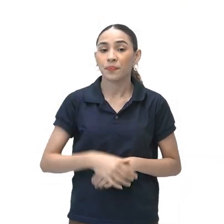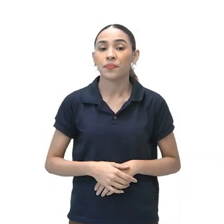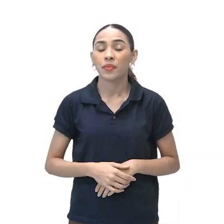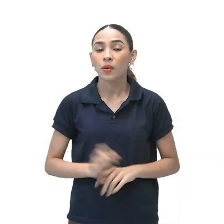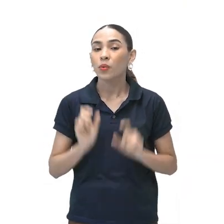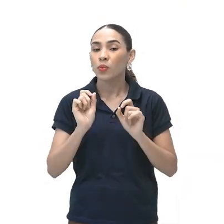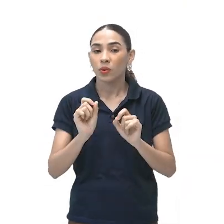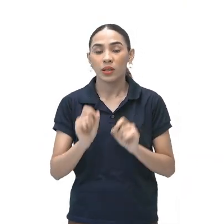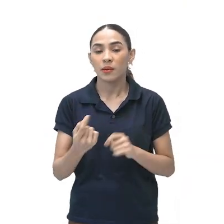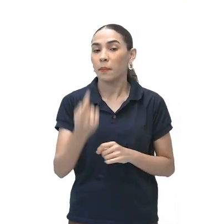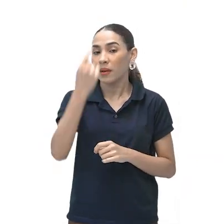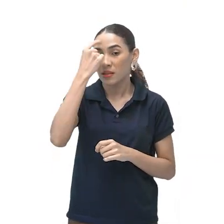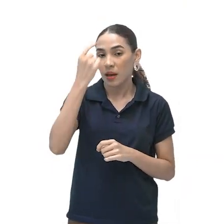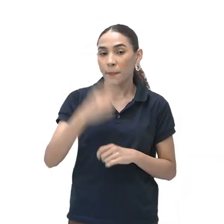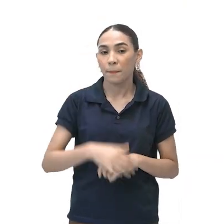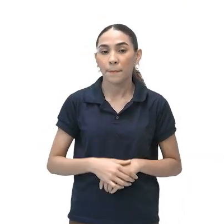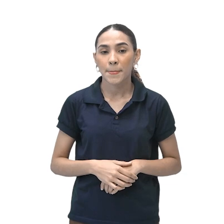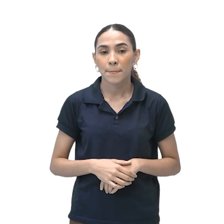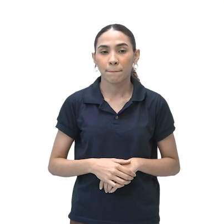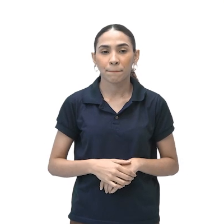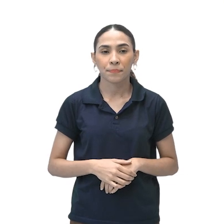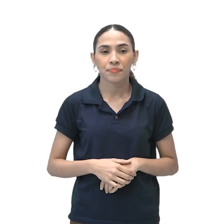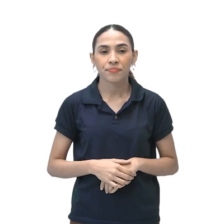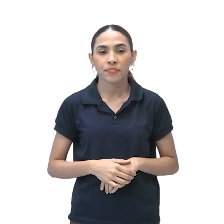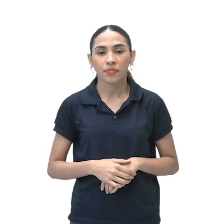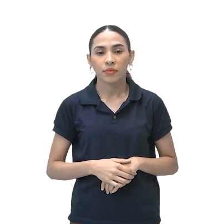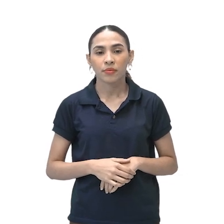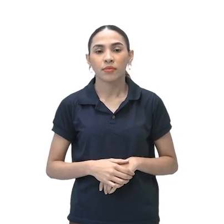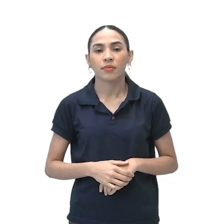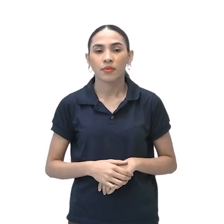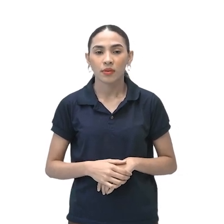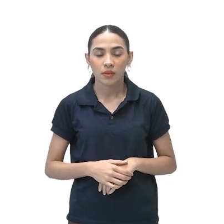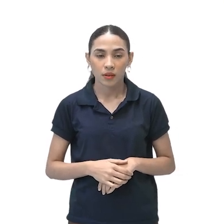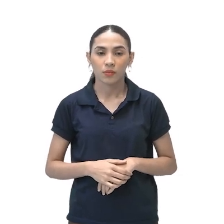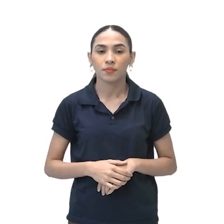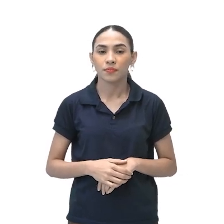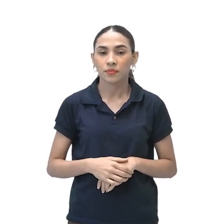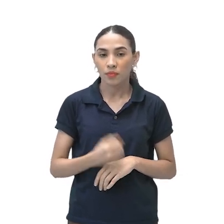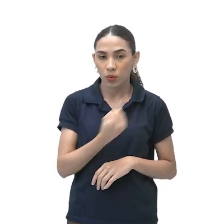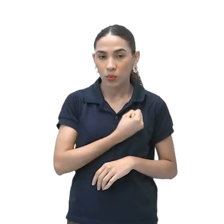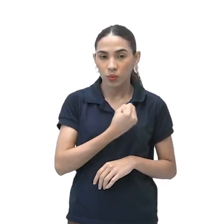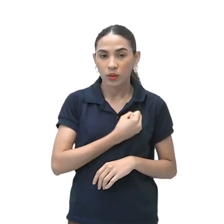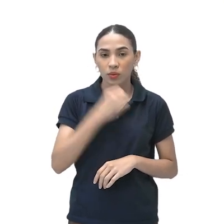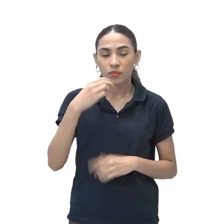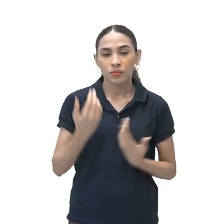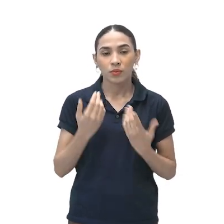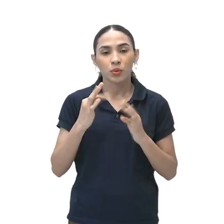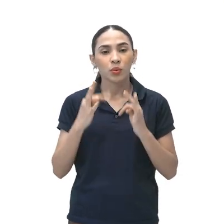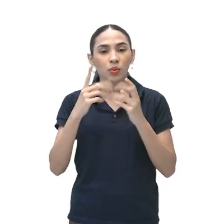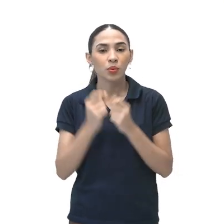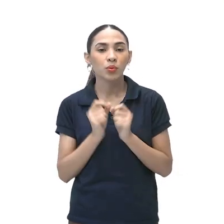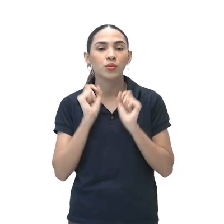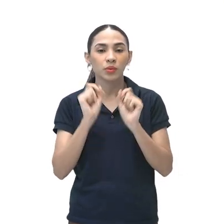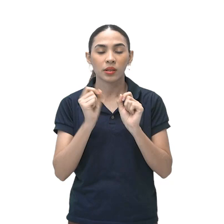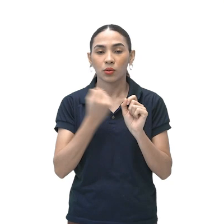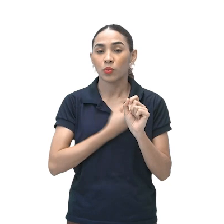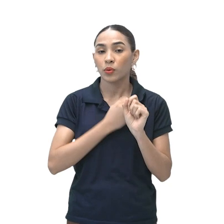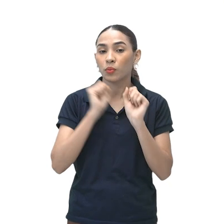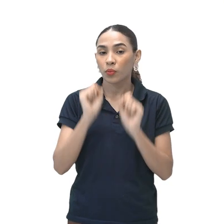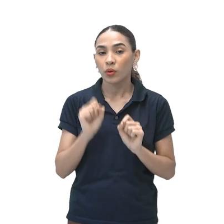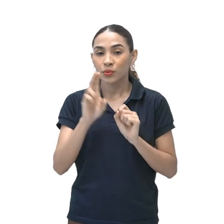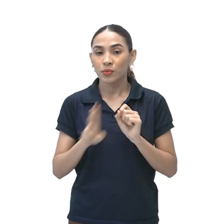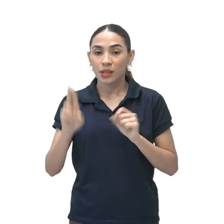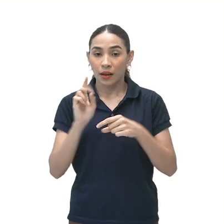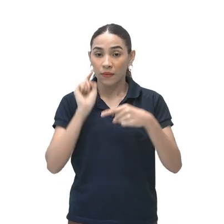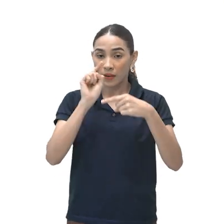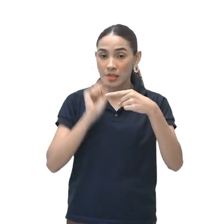o que é que nós vamos pensar aqui, ó? Os números racionais, eles são todos os números que podem ser escritos na forma